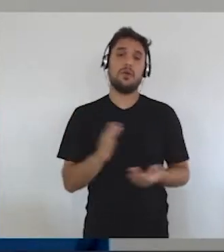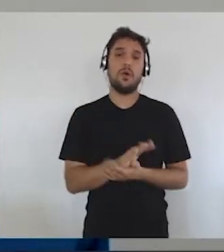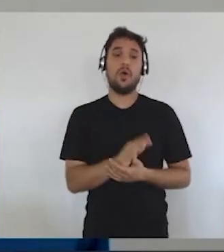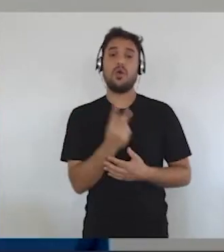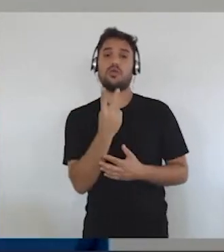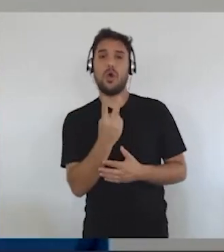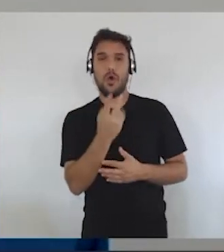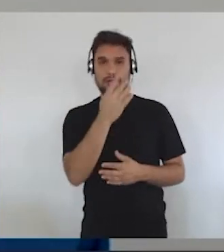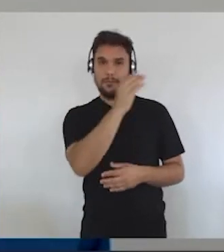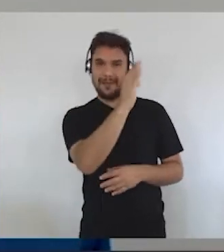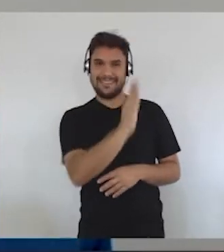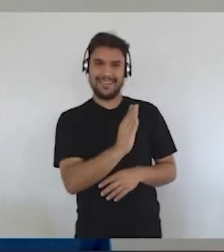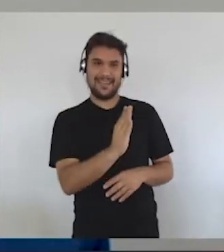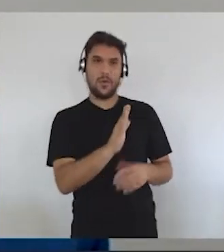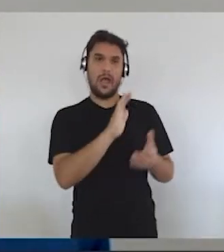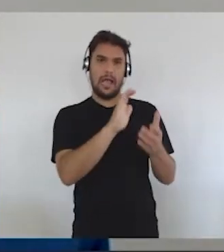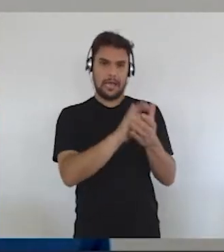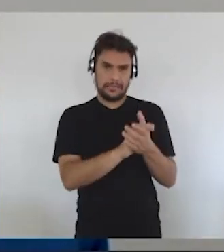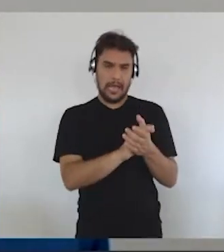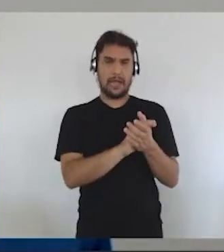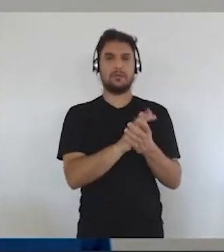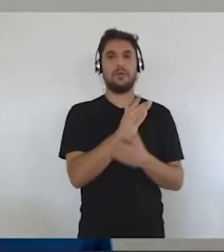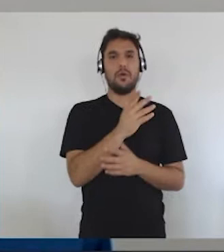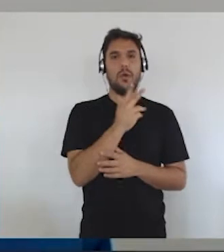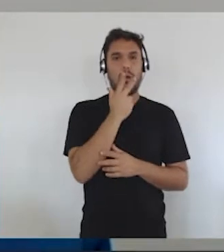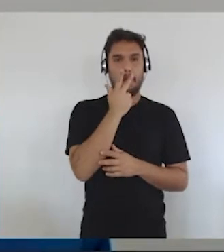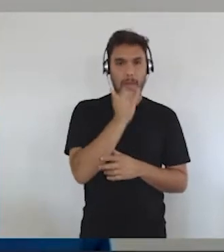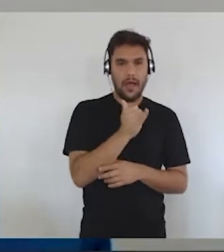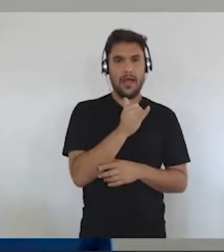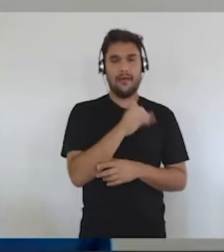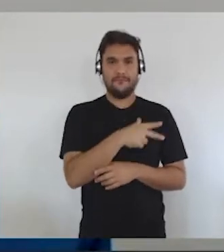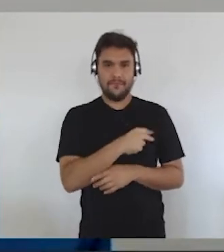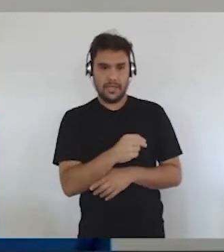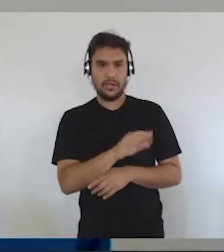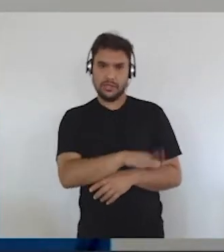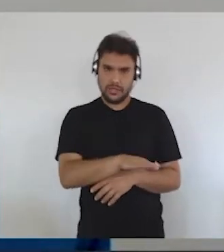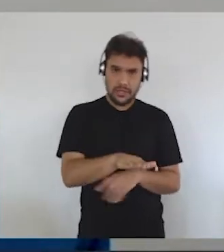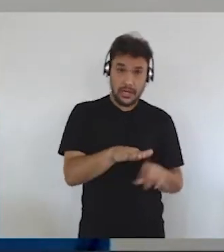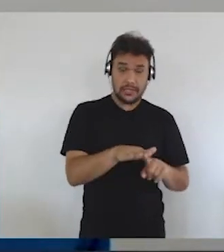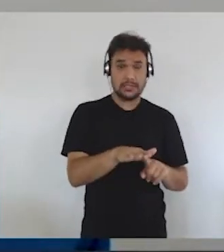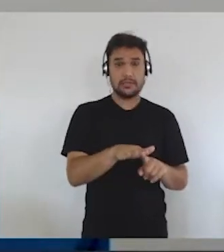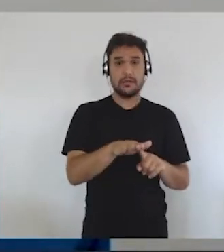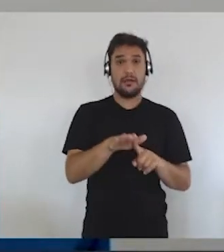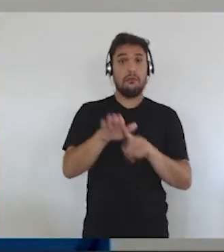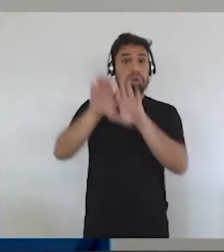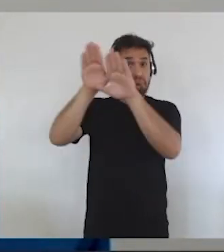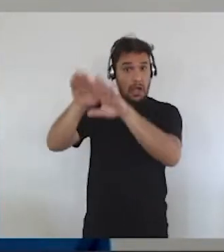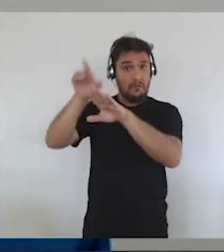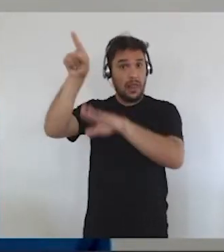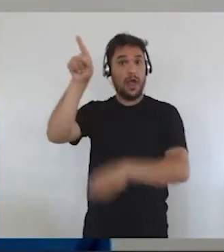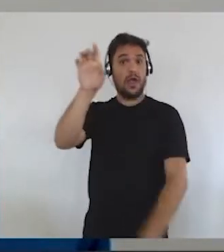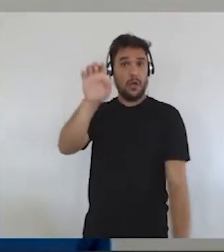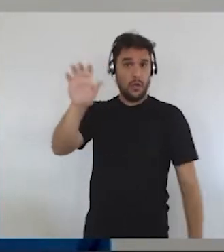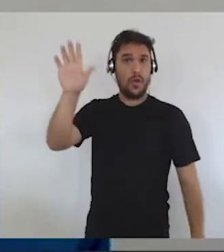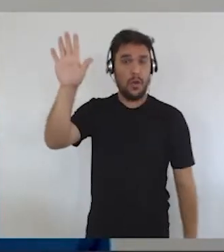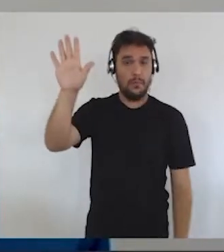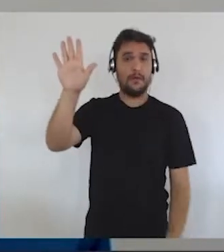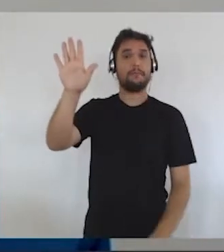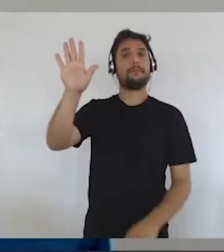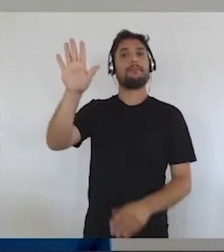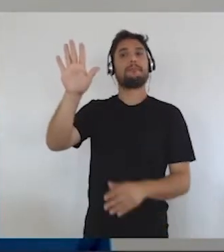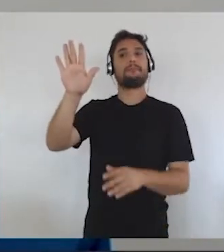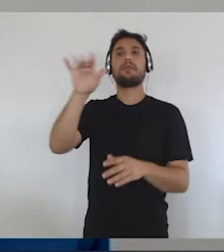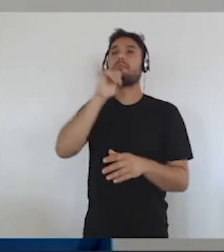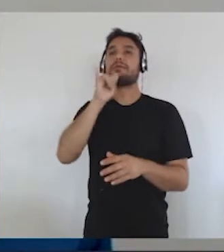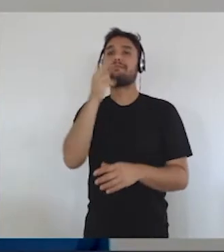2 brasileiros casados, pais de crianças, que estavam na Europa para realizarem,